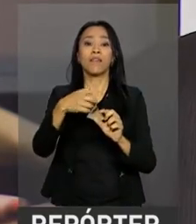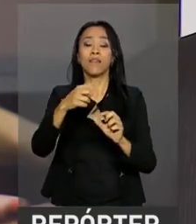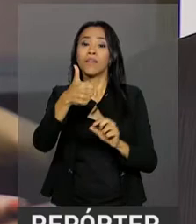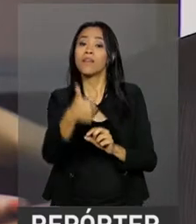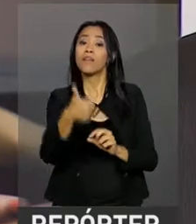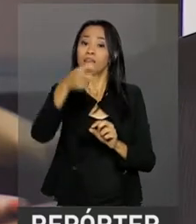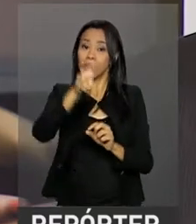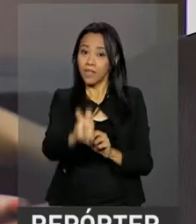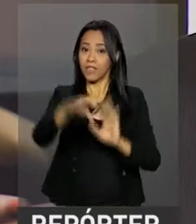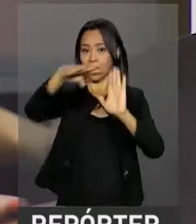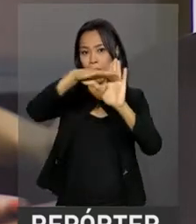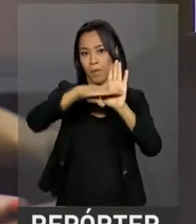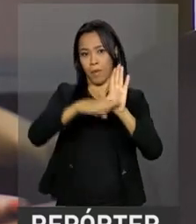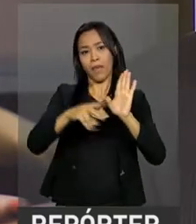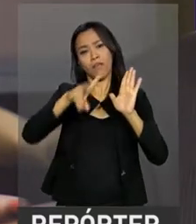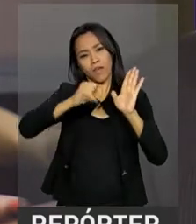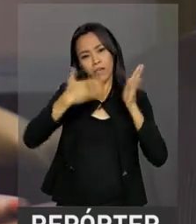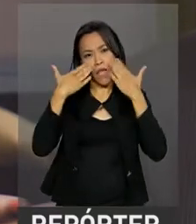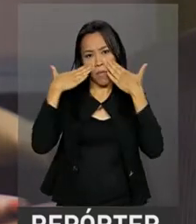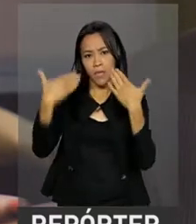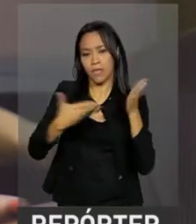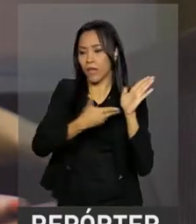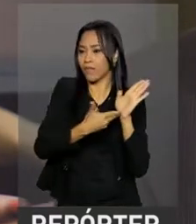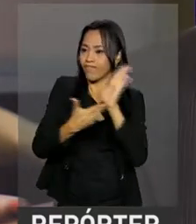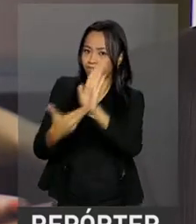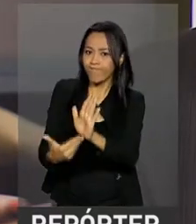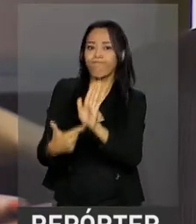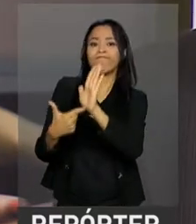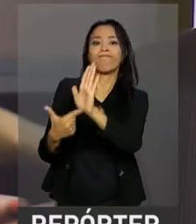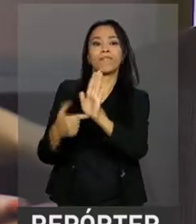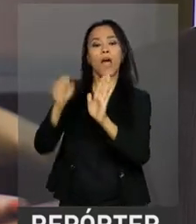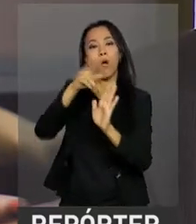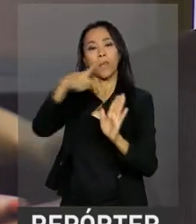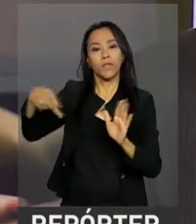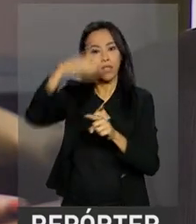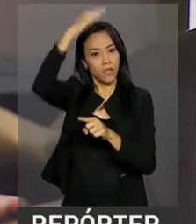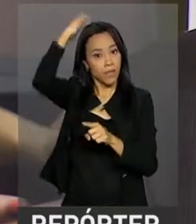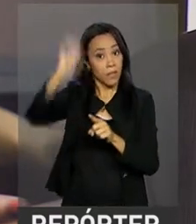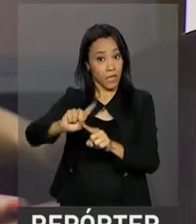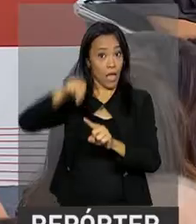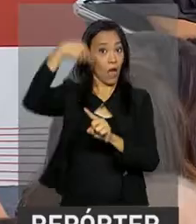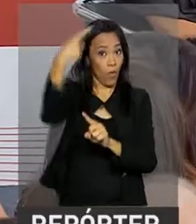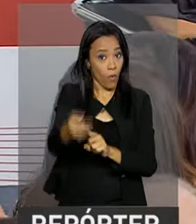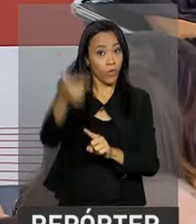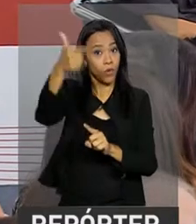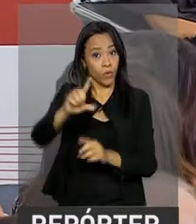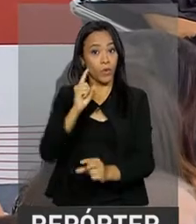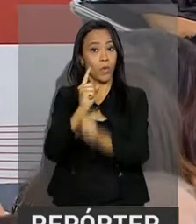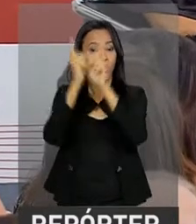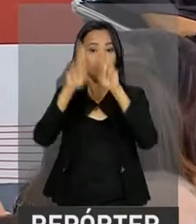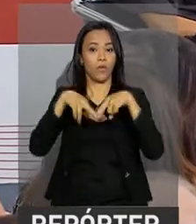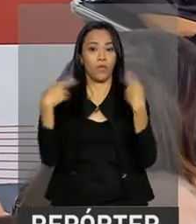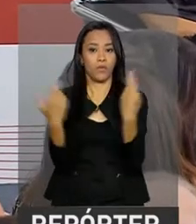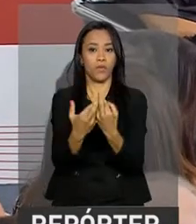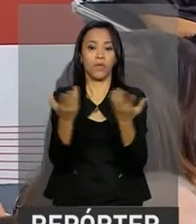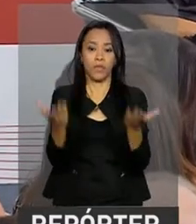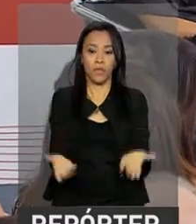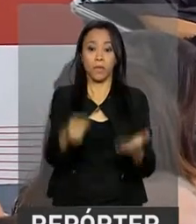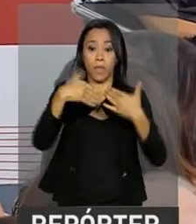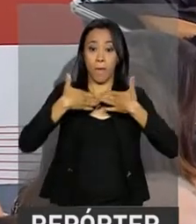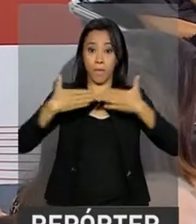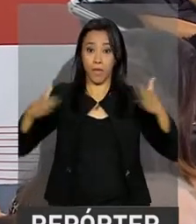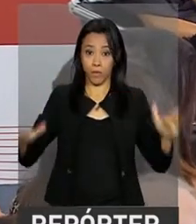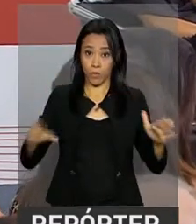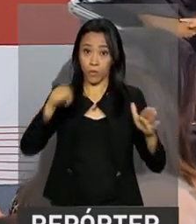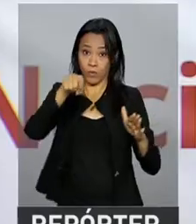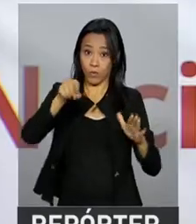ser apresentadas ao presidente Michel Temer na próxima reunião plenária do Conselhão. Na abertura dos trabalhos, o ministro